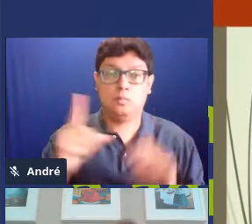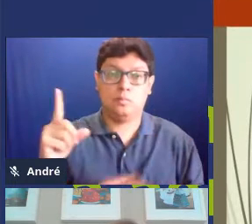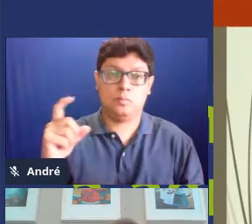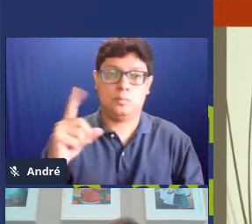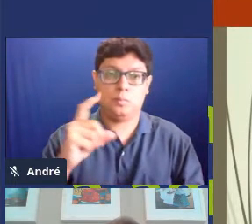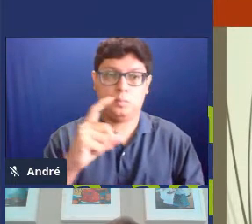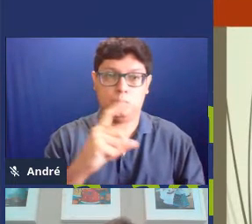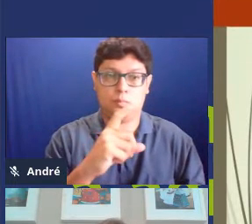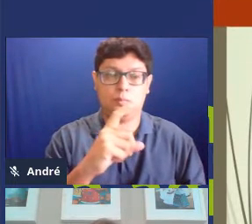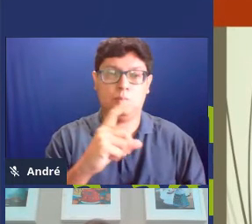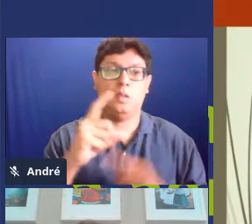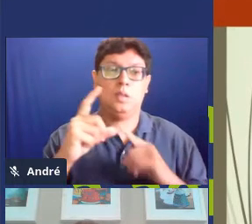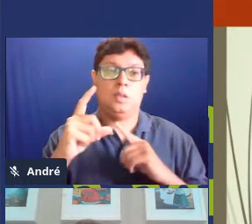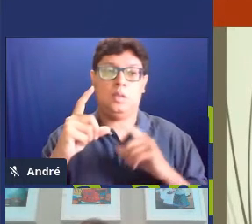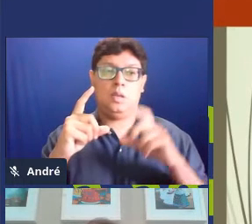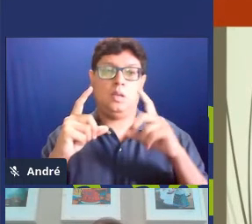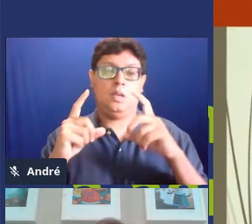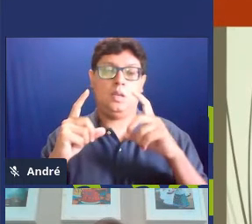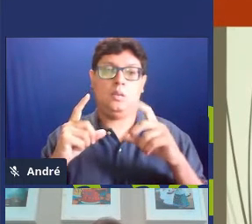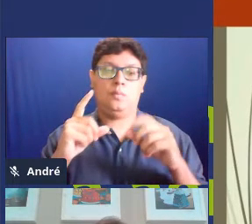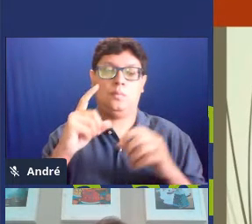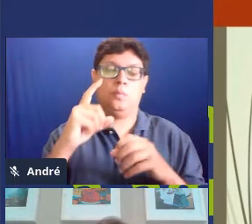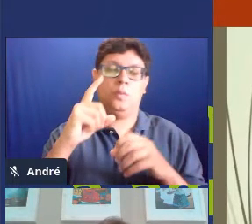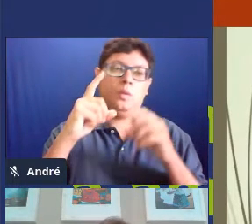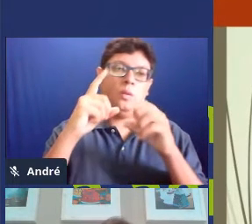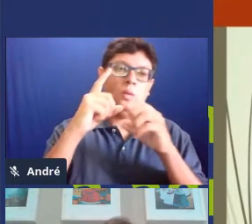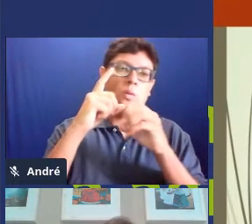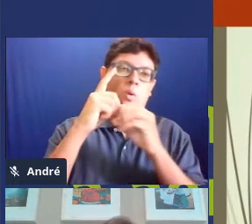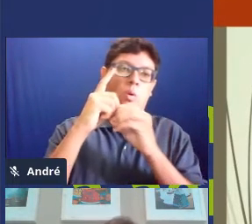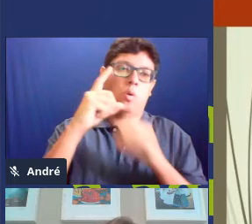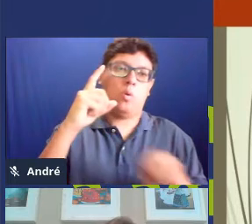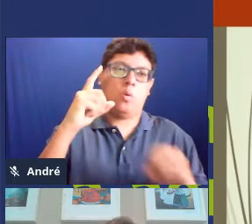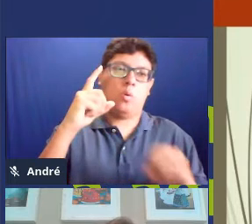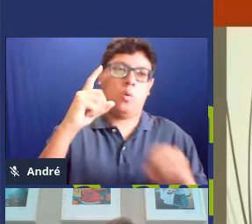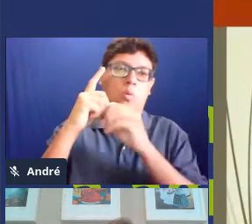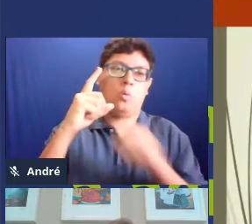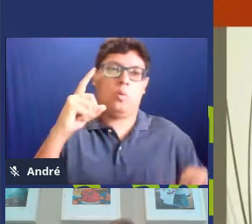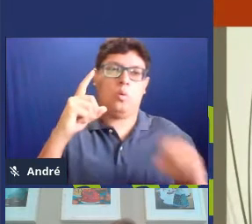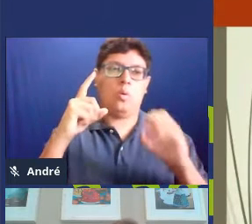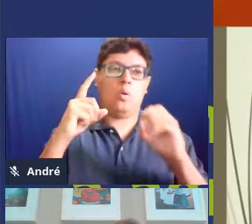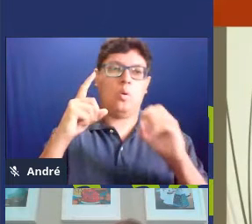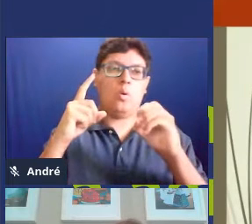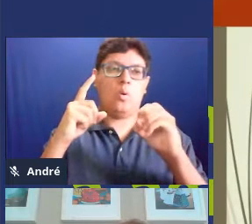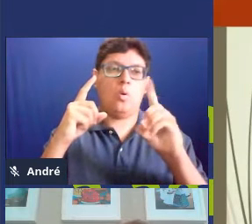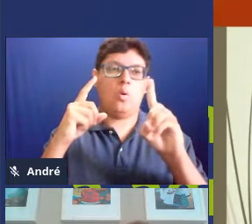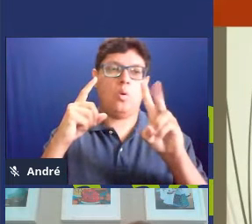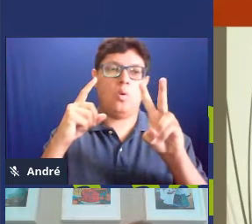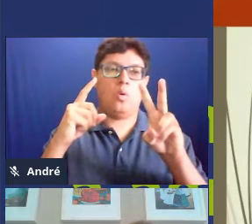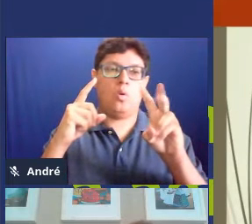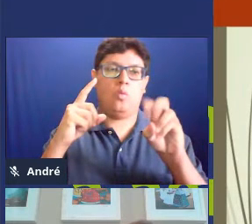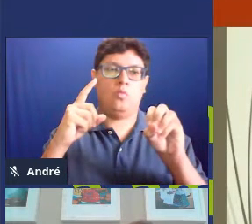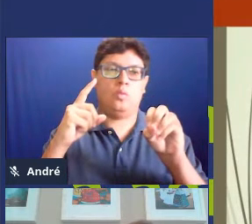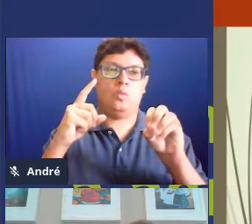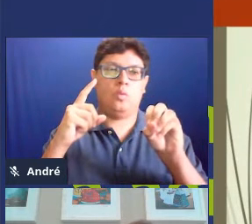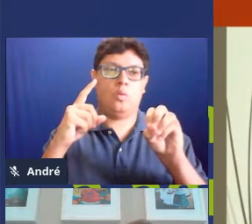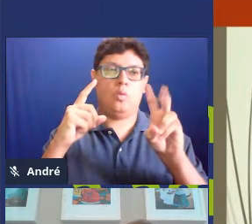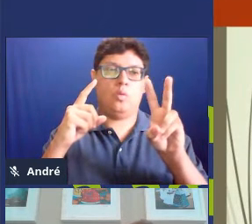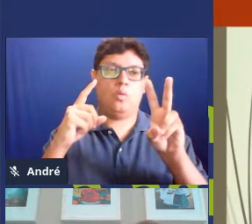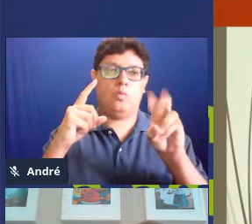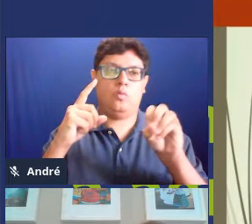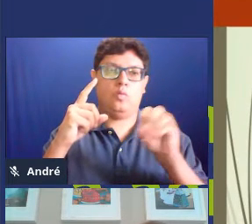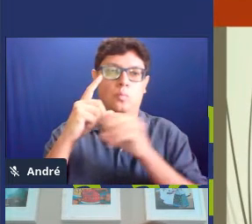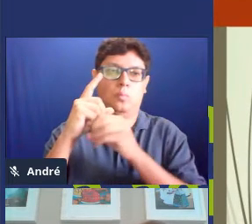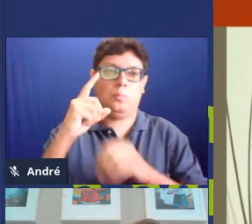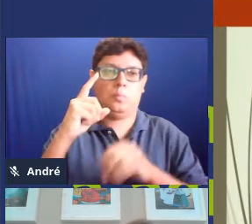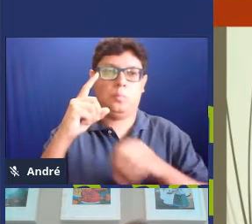ela vai fazer uma coisa dessas duas que eu vou falar para vocês. Ou ela desova num lugar que